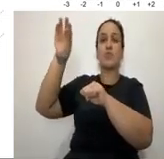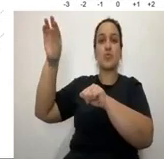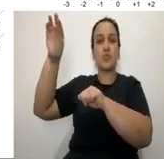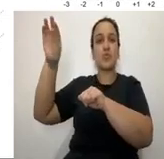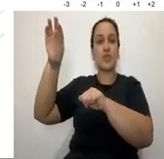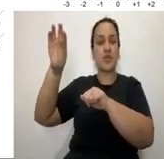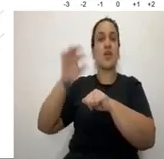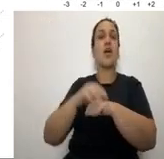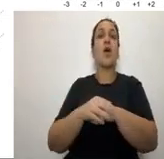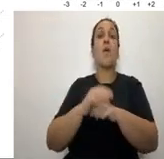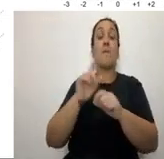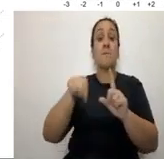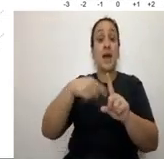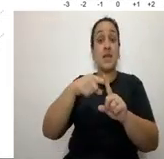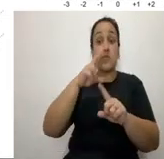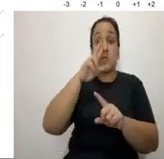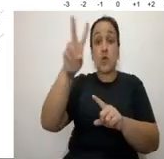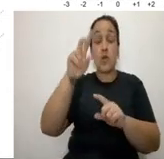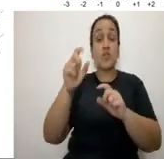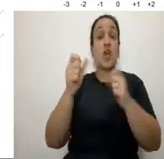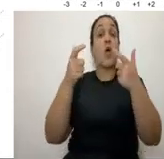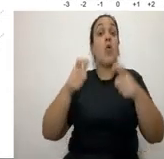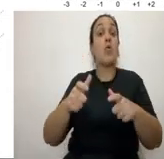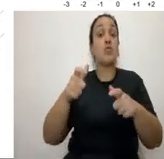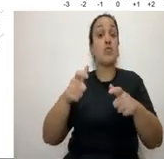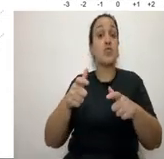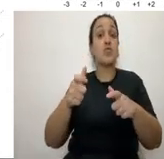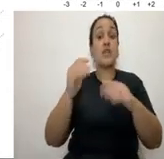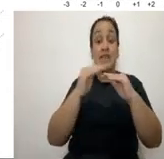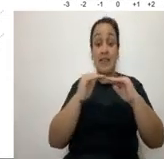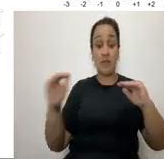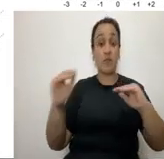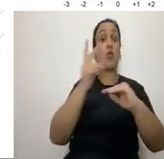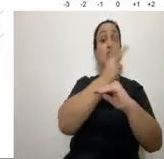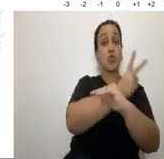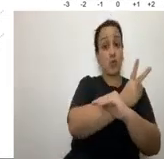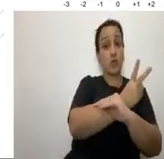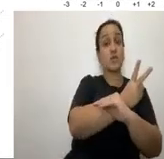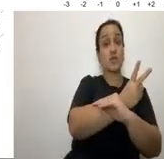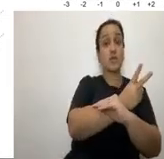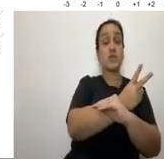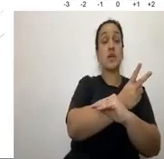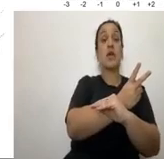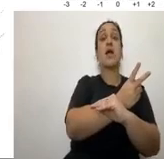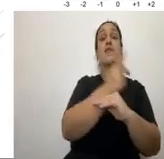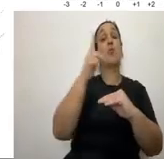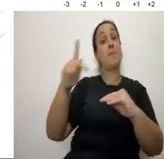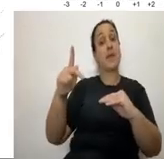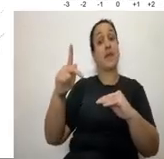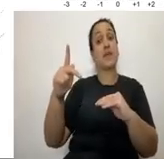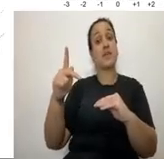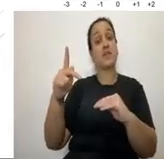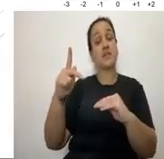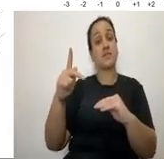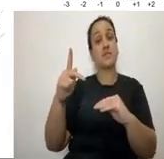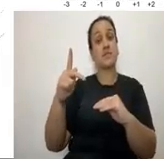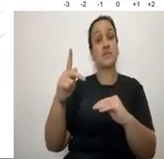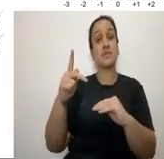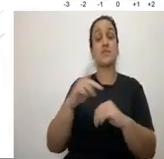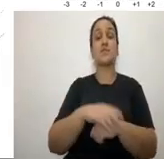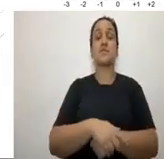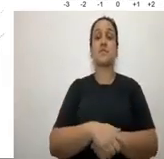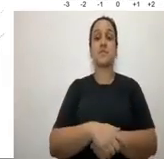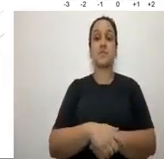2s2, 2p4. Elétron mais energético, o 2 está no nível 2, subnível P. E camada